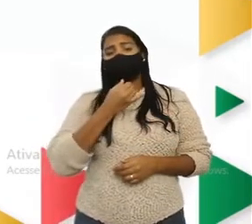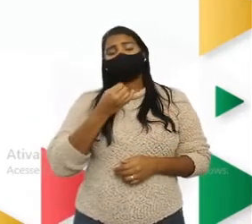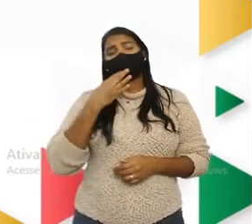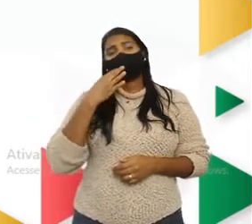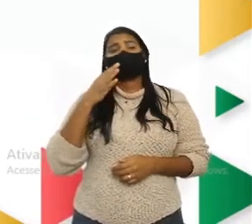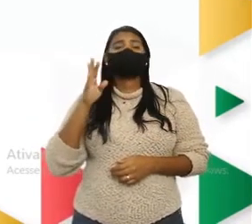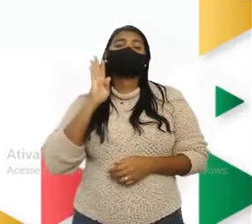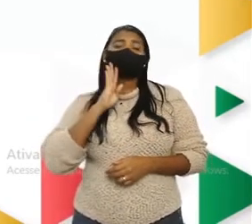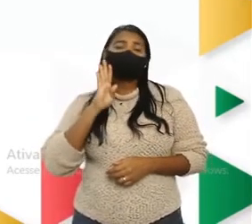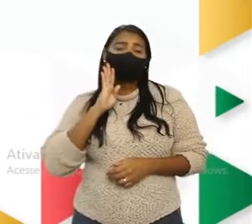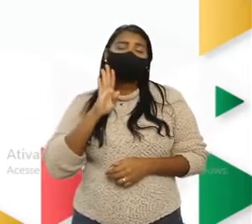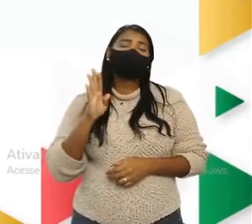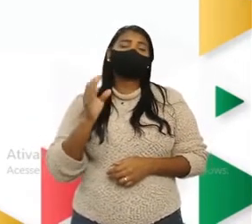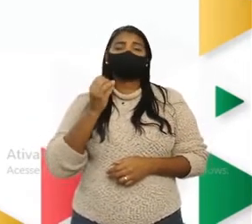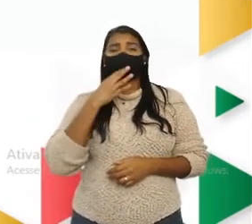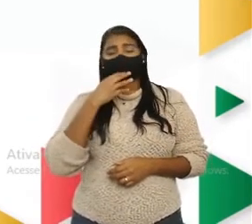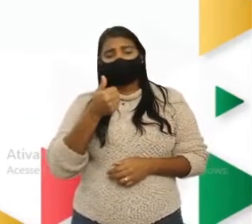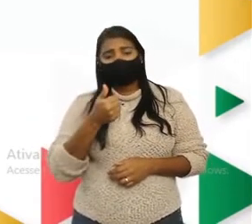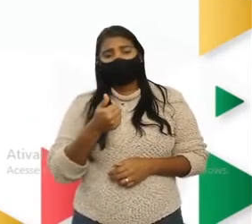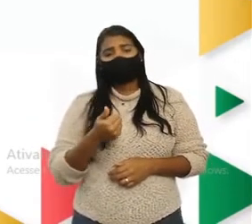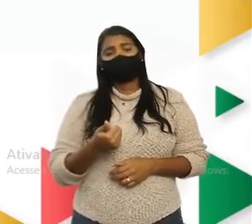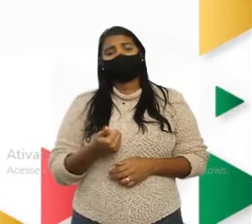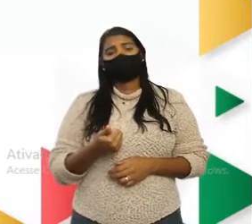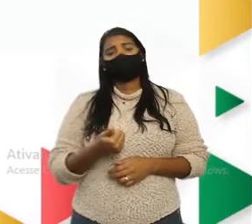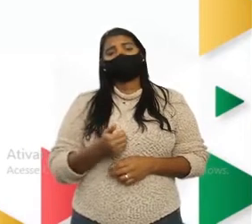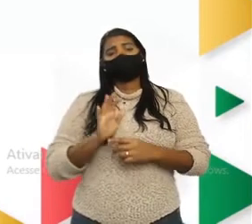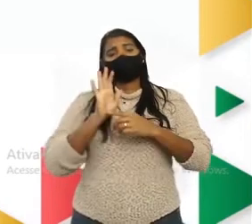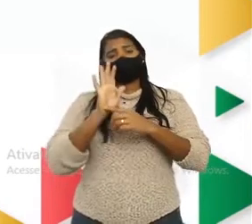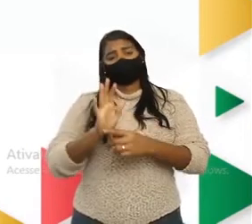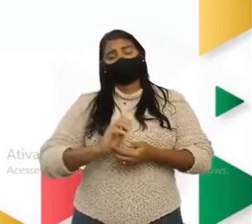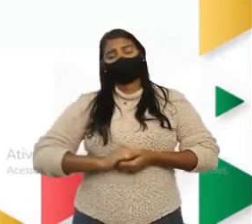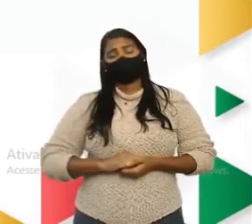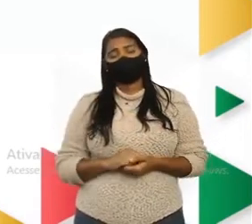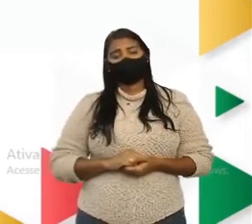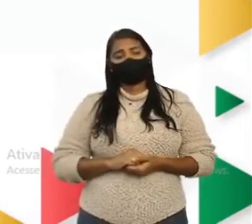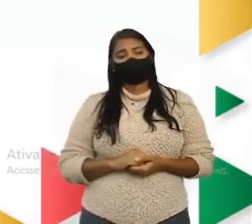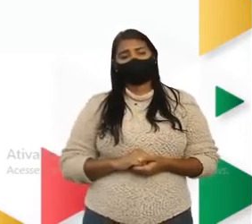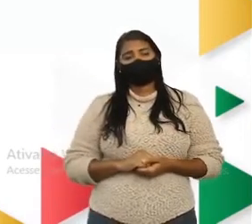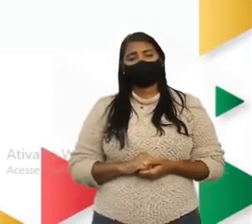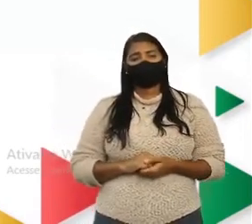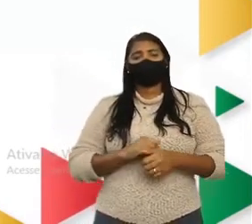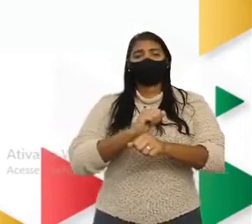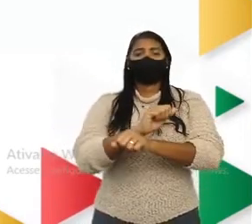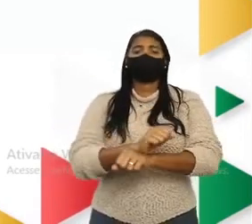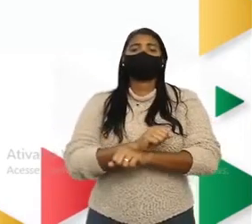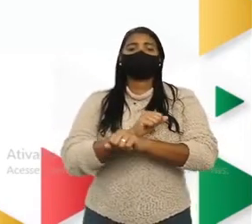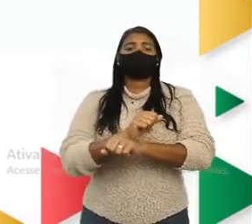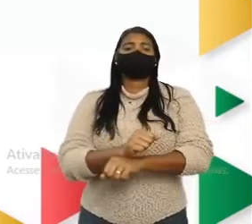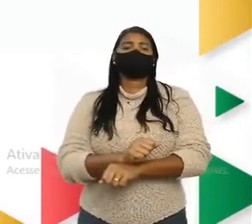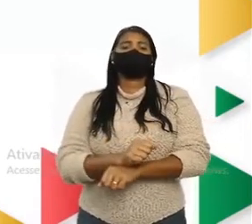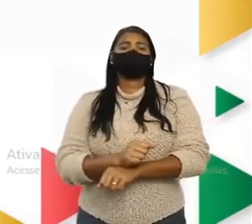legal, como algo bacana, como algo que dignificasse. Então, o escravizado ele foi